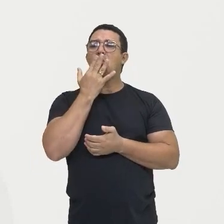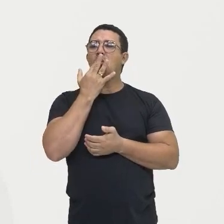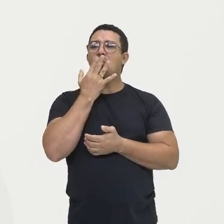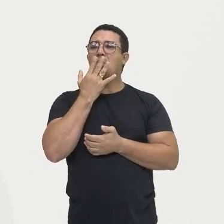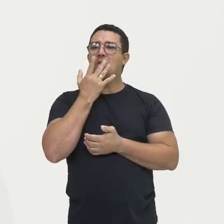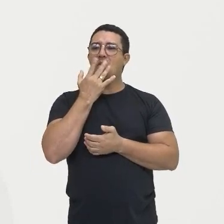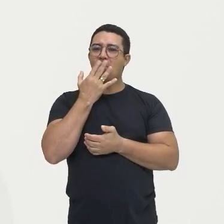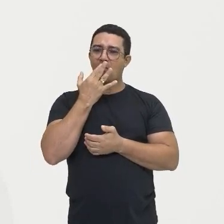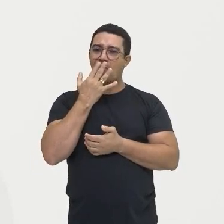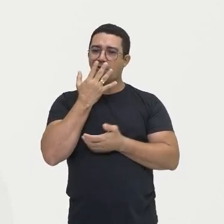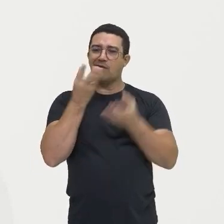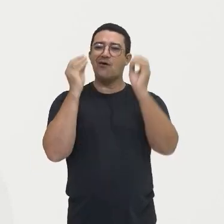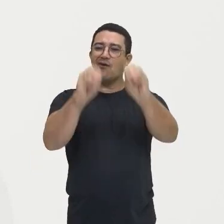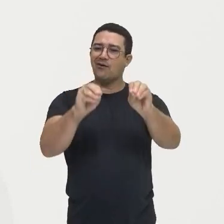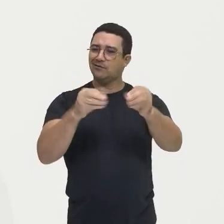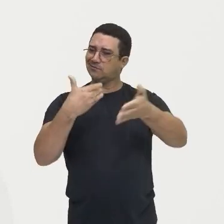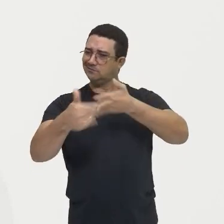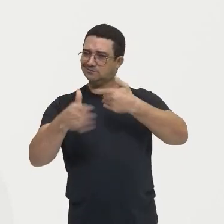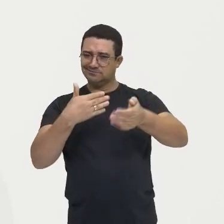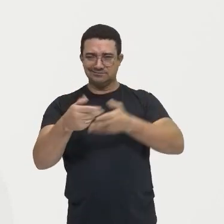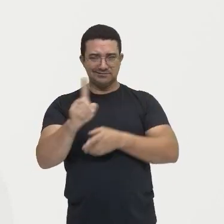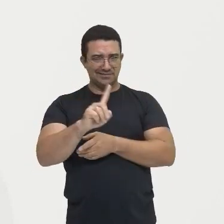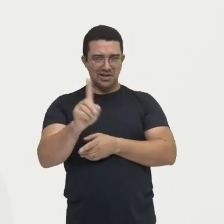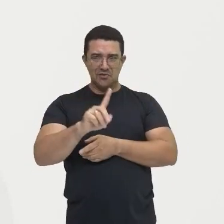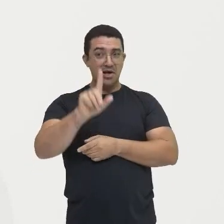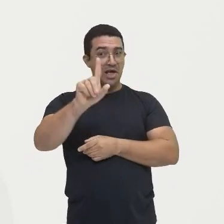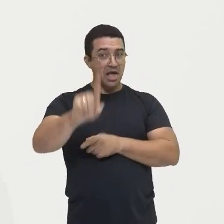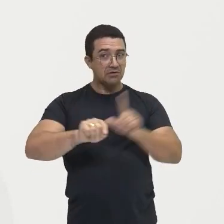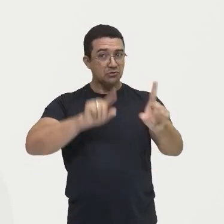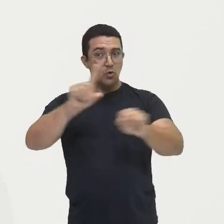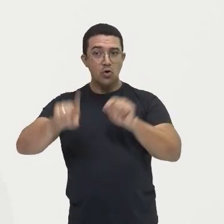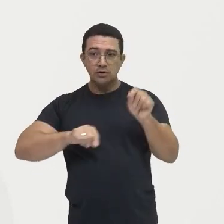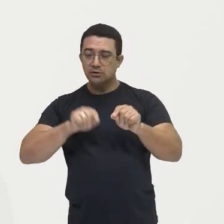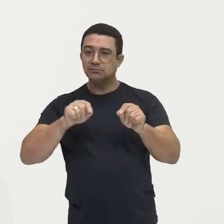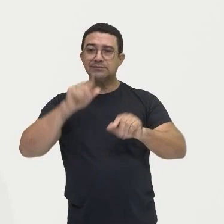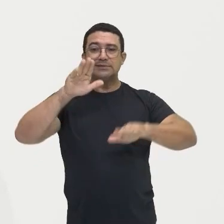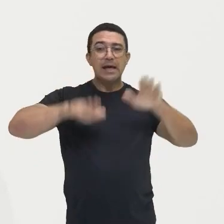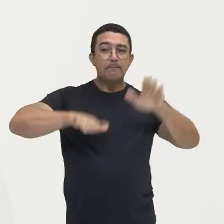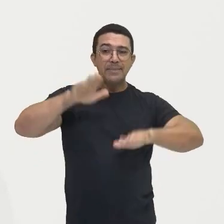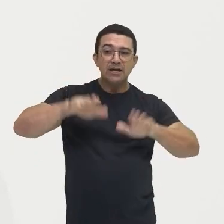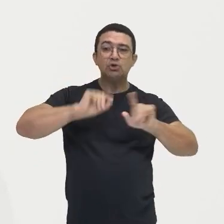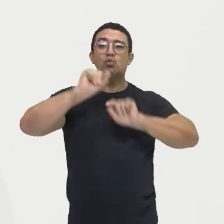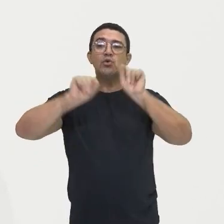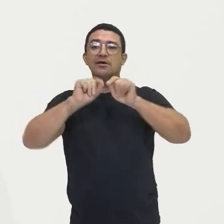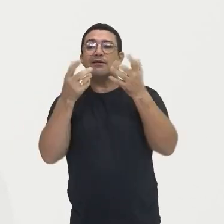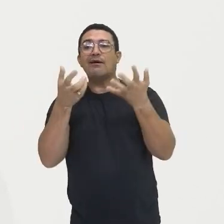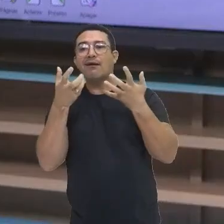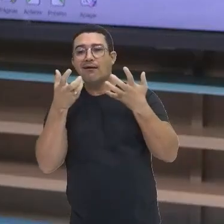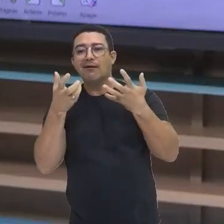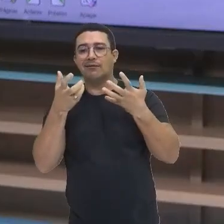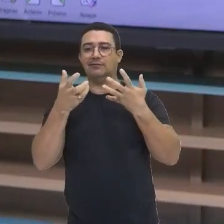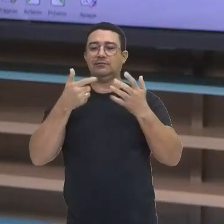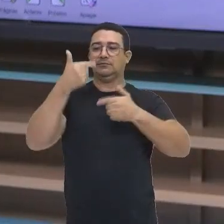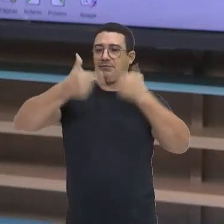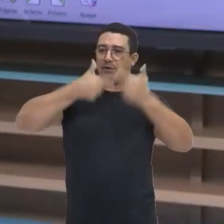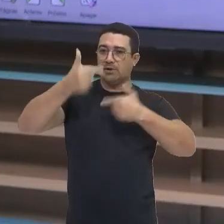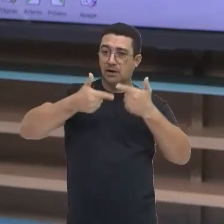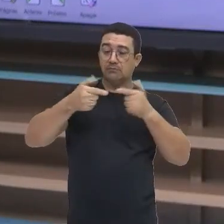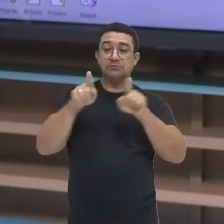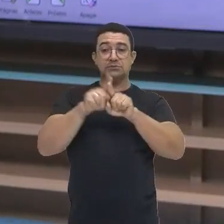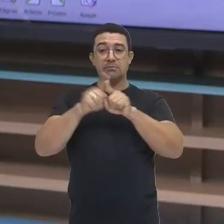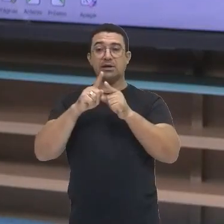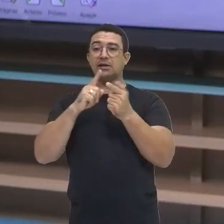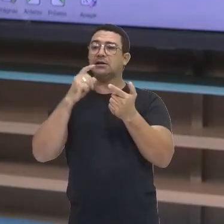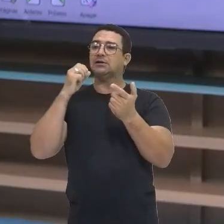forma aleatória, tudo bem? A gente escolhe de acordo com aquilo que a gente quer trabalhar. E os símbolos também que a gente traz